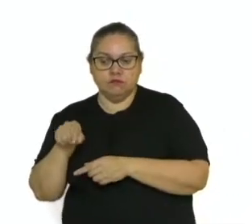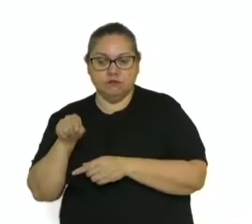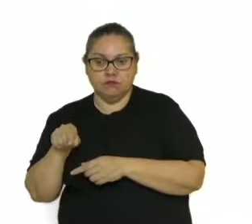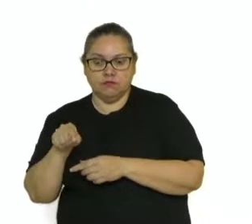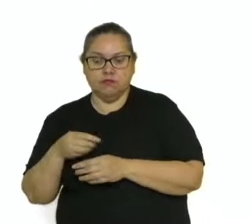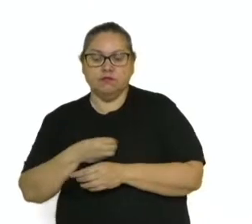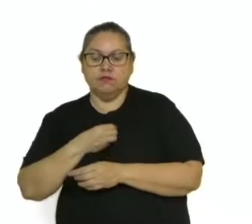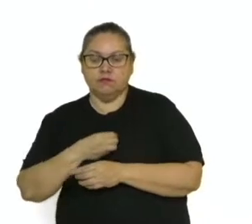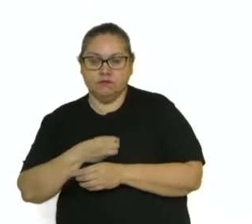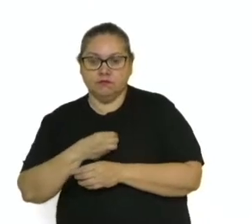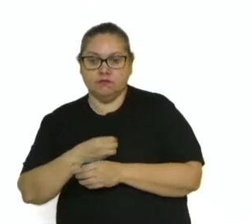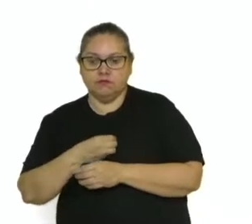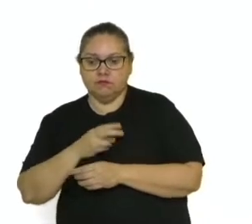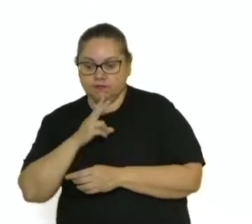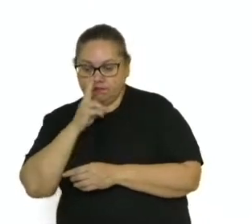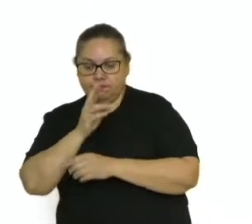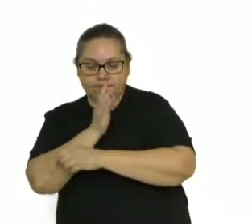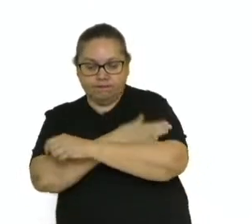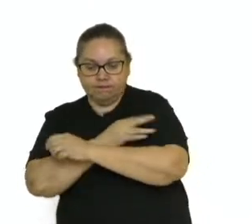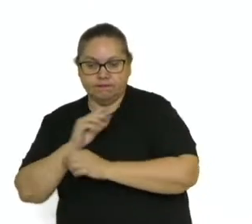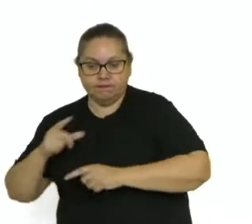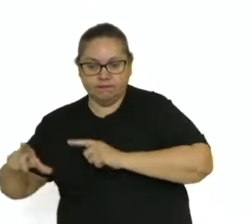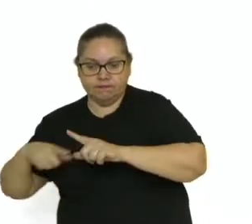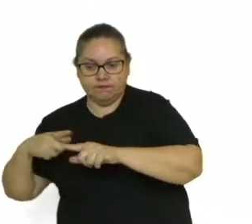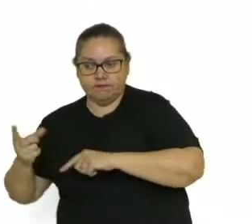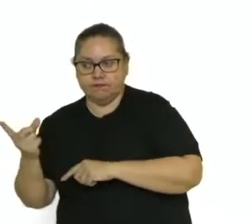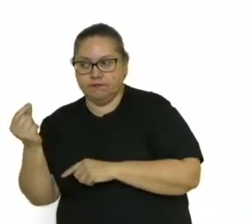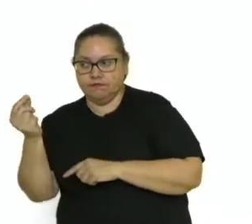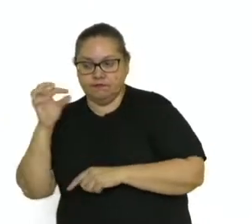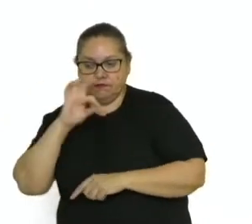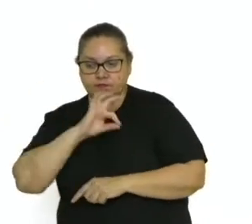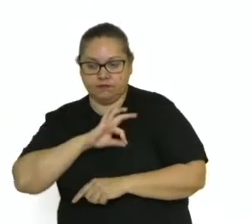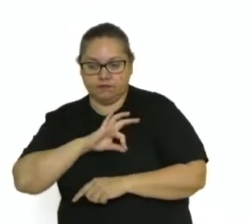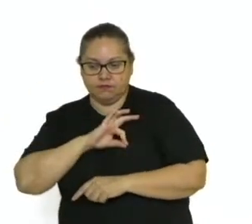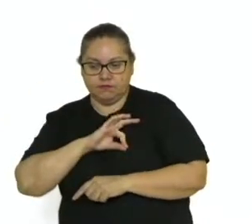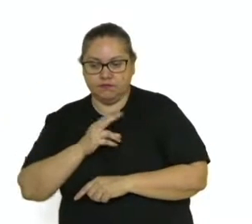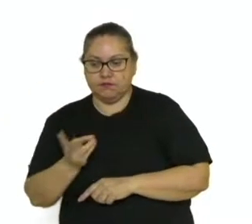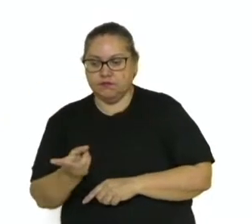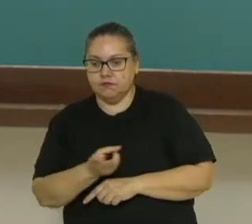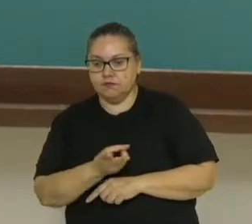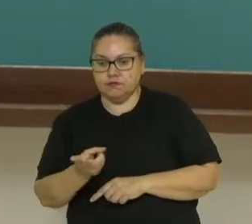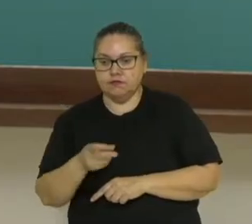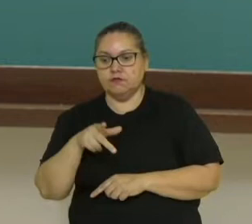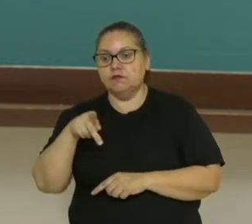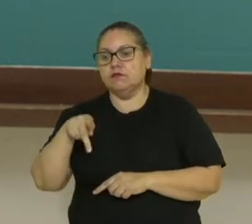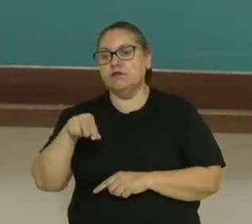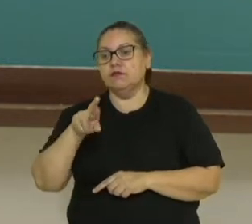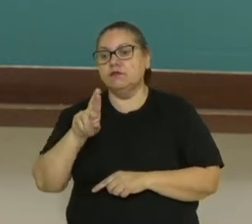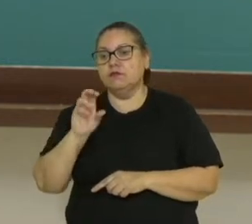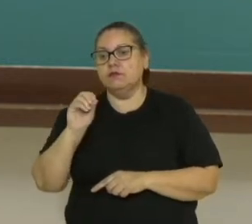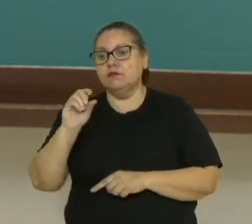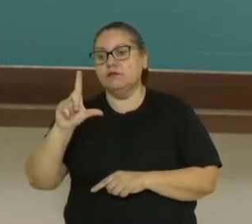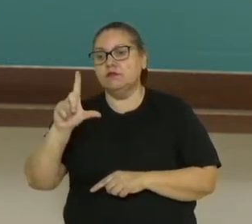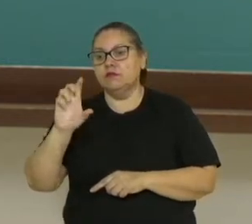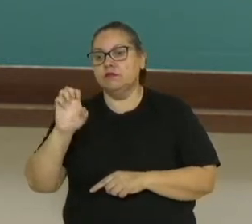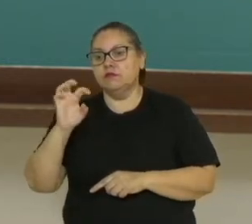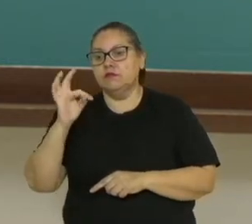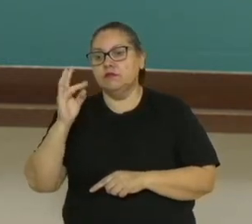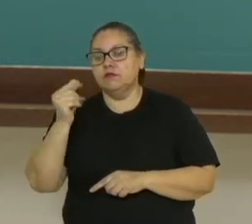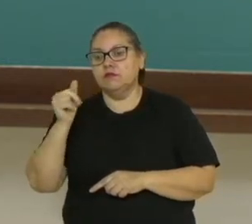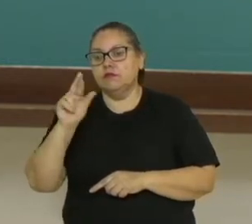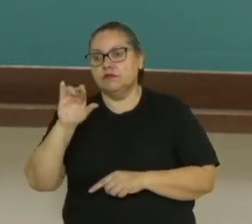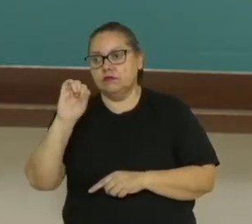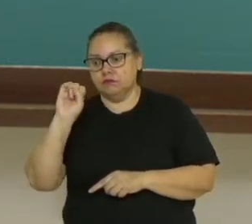que vivem de sua força de trabalho através de recebimento de salários, os proletários. É curioso